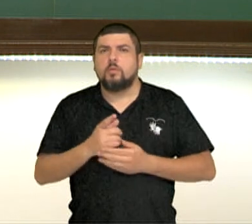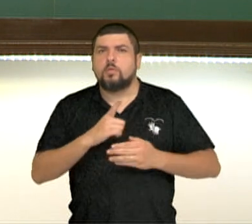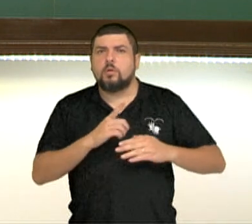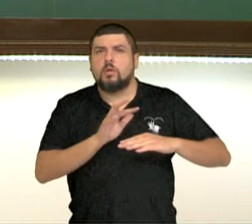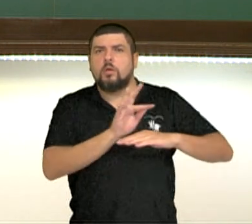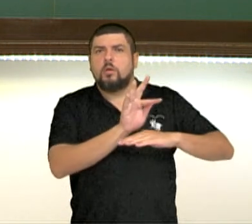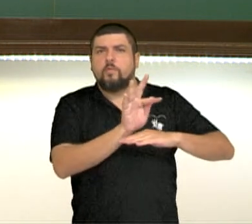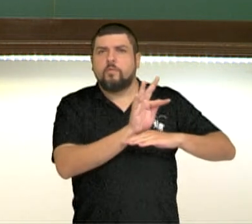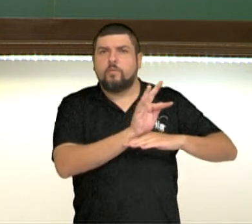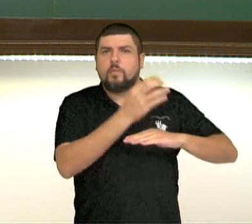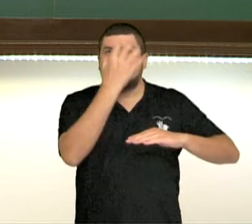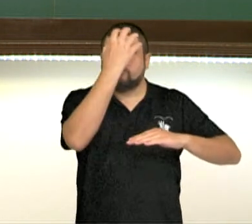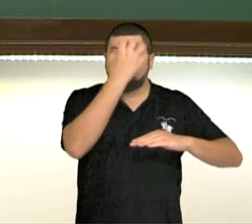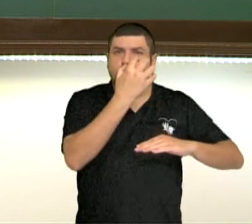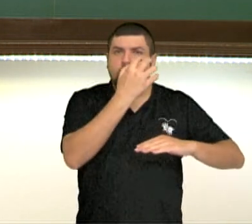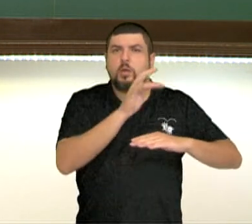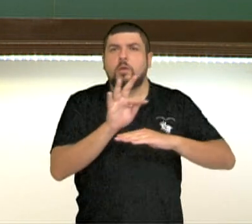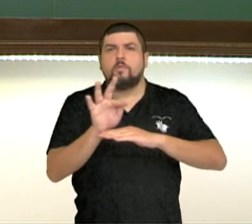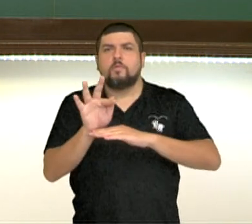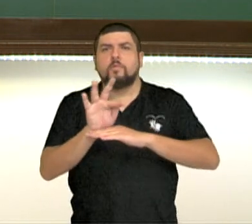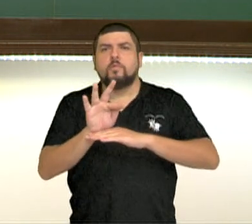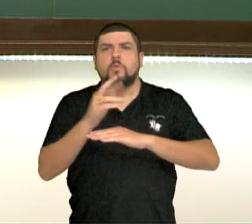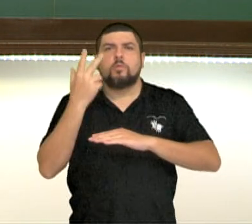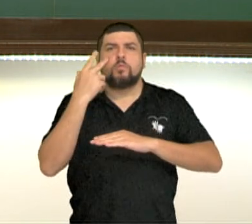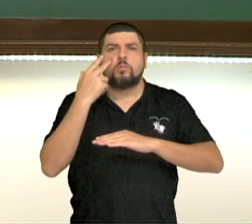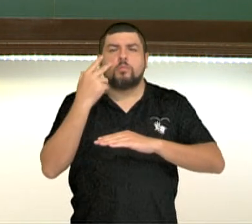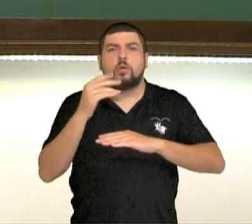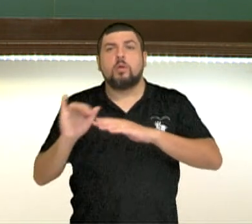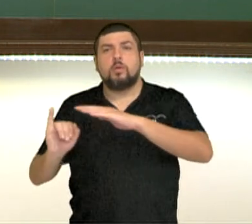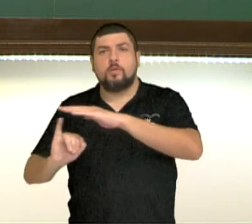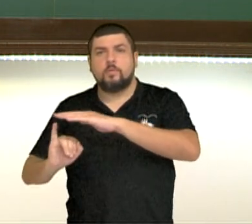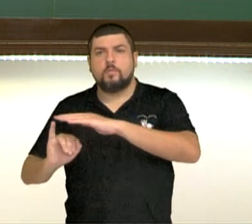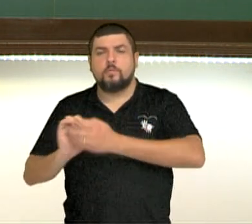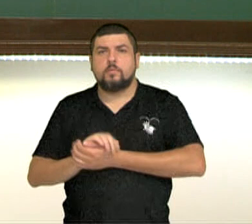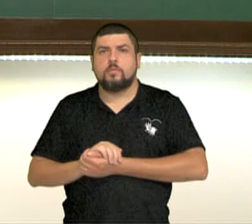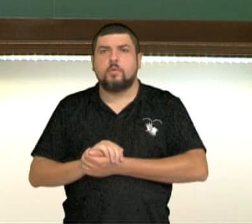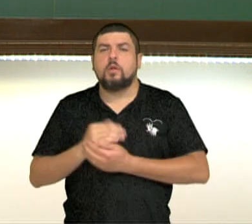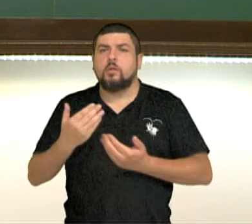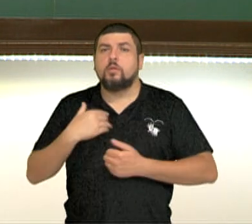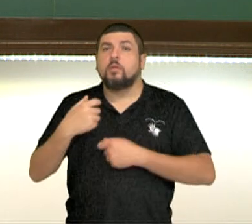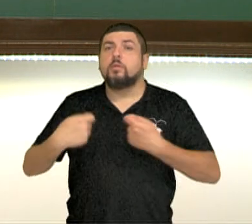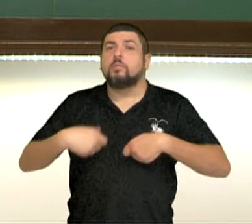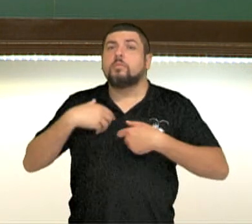ou informal. Por isso tem que saber certinho para quem vai a carta.